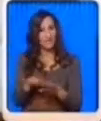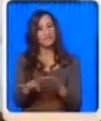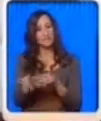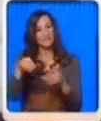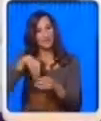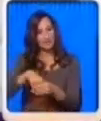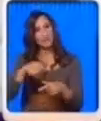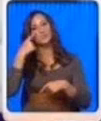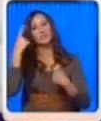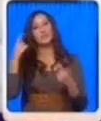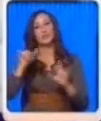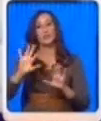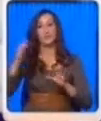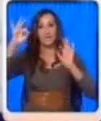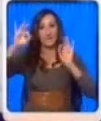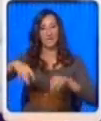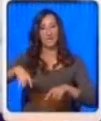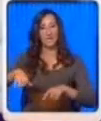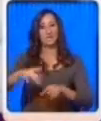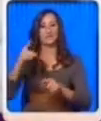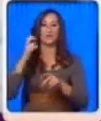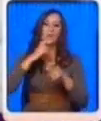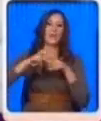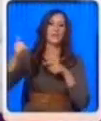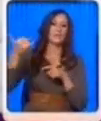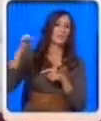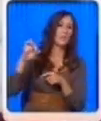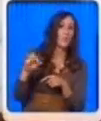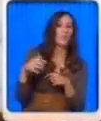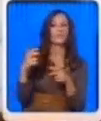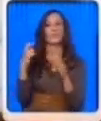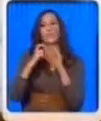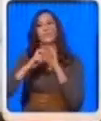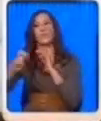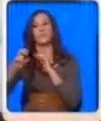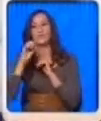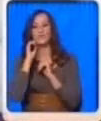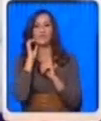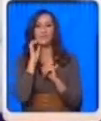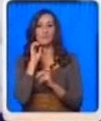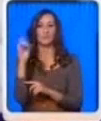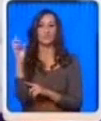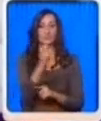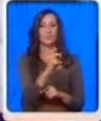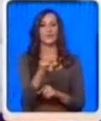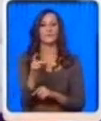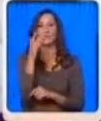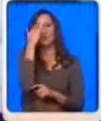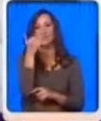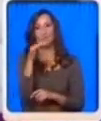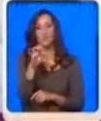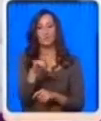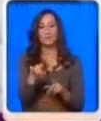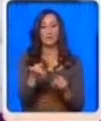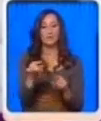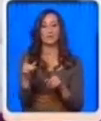próprio espetáculo. E a terminar, além de termos o Elétrico 28 e termos outras coisas sobre Lisboa, aliás, nesta revista faz-se,